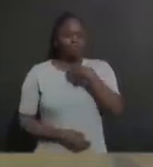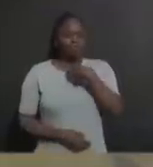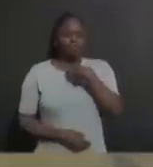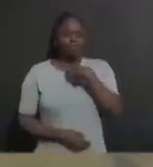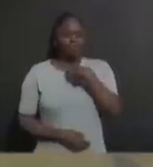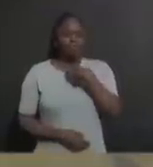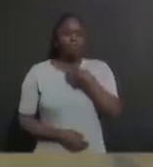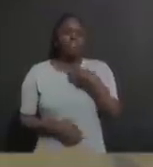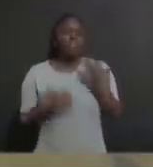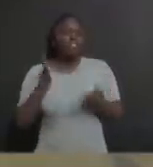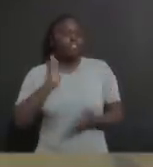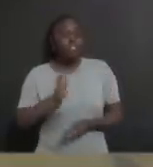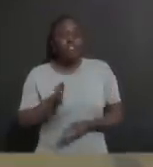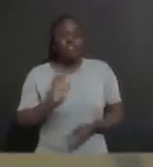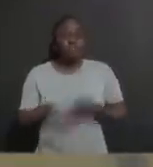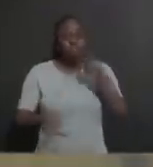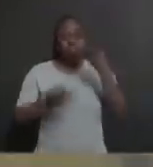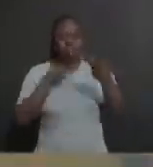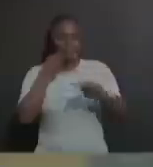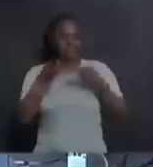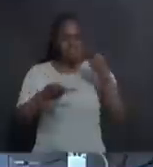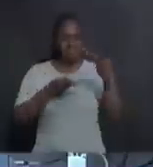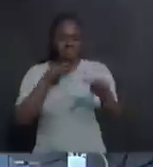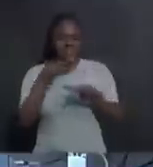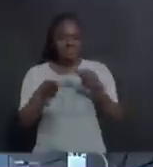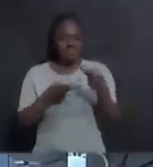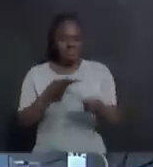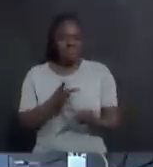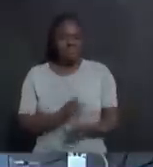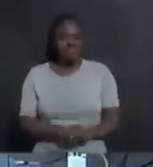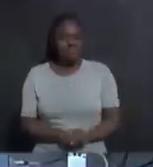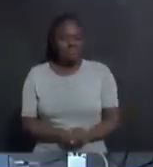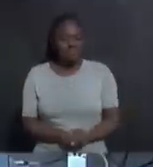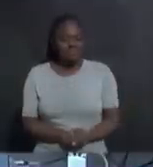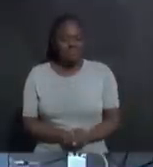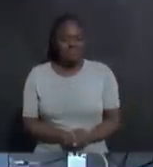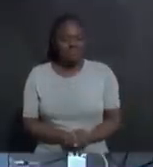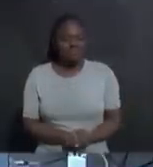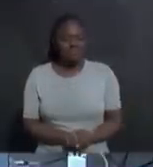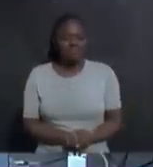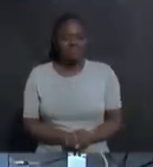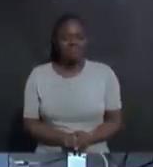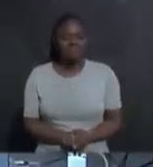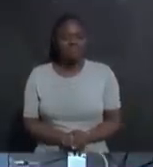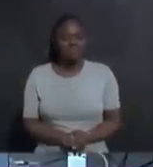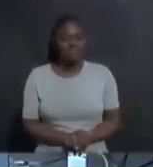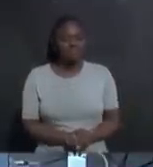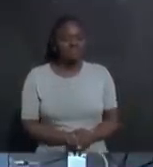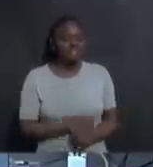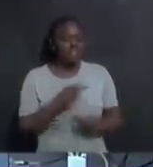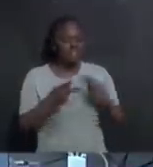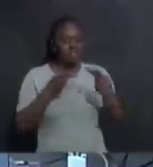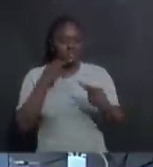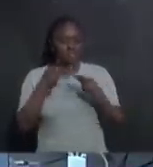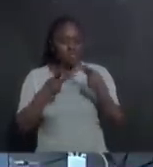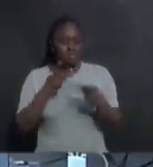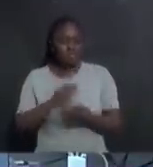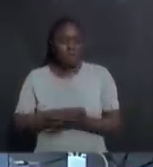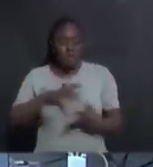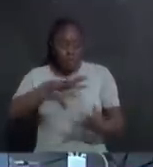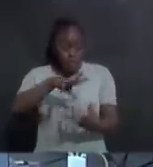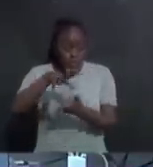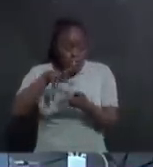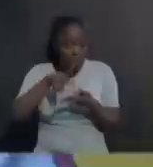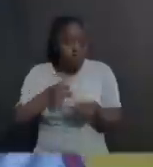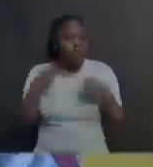E aí, minha filha, já lasca o pau. Já rodopia, roda ali! Gente, o mundo tá precisando de